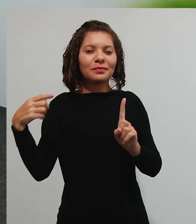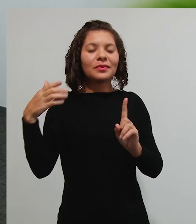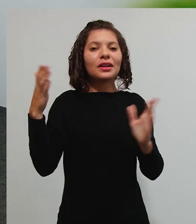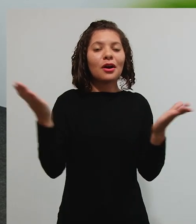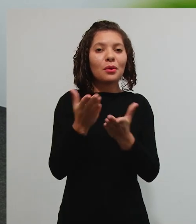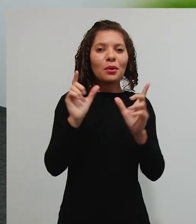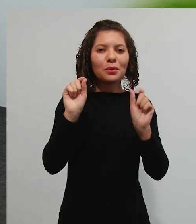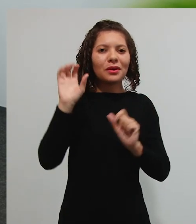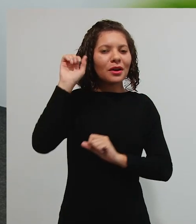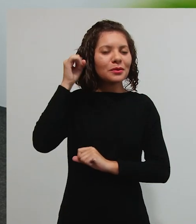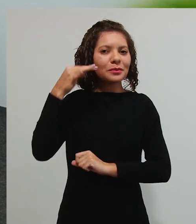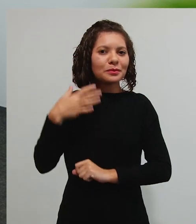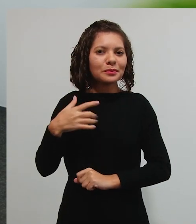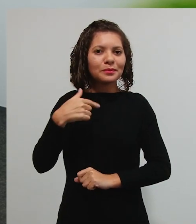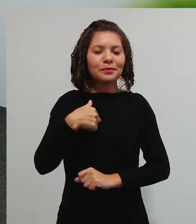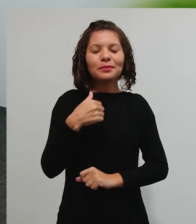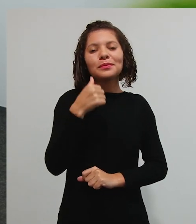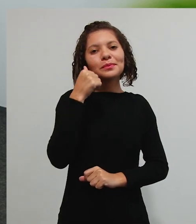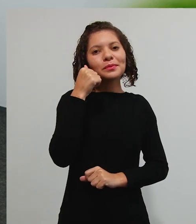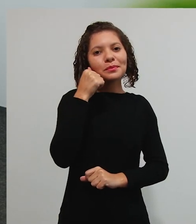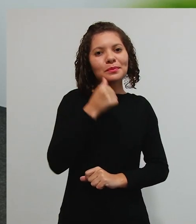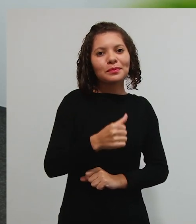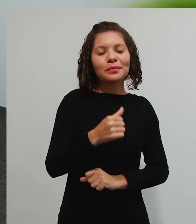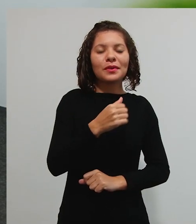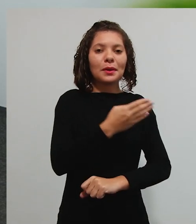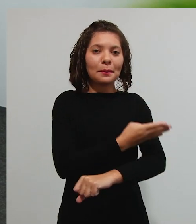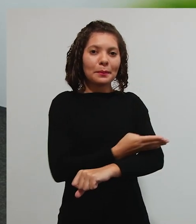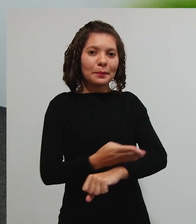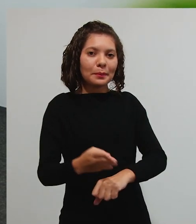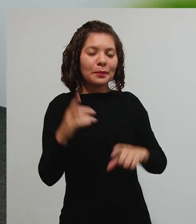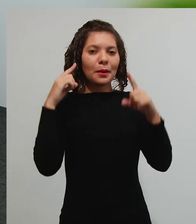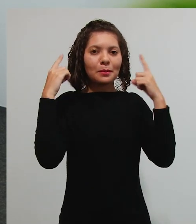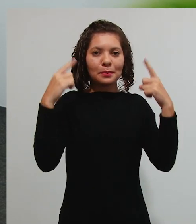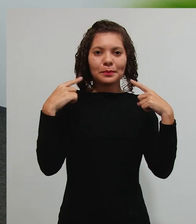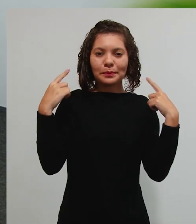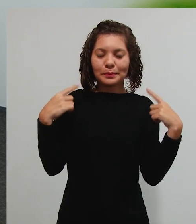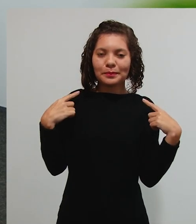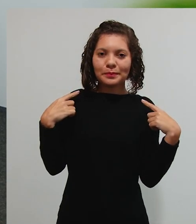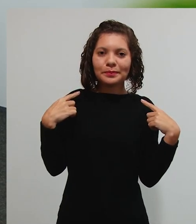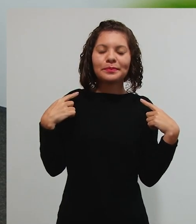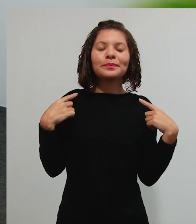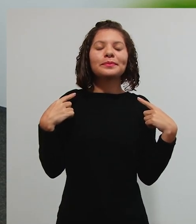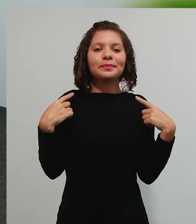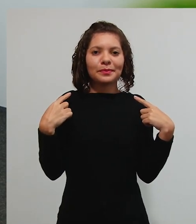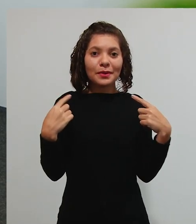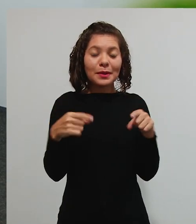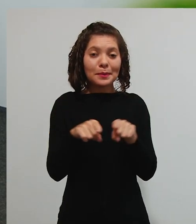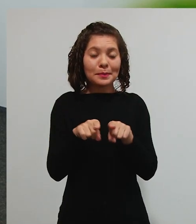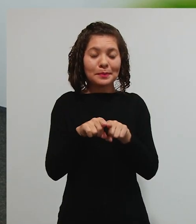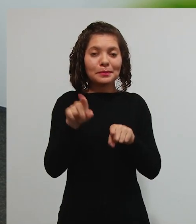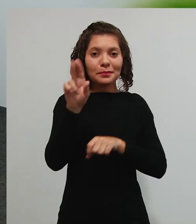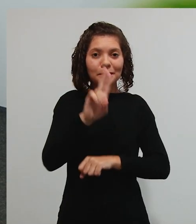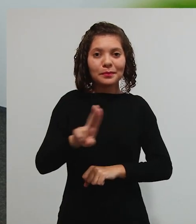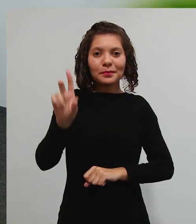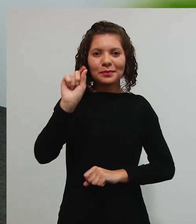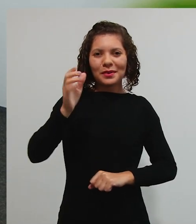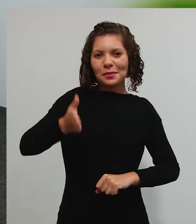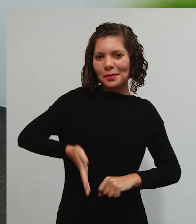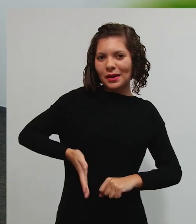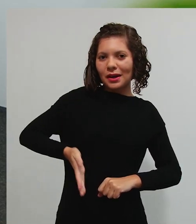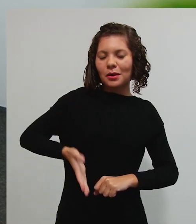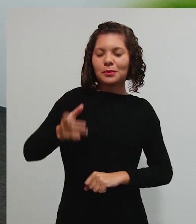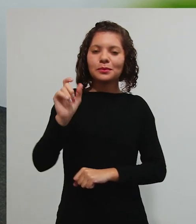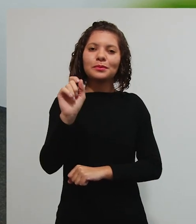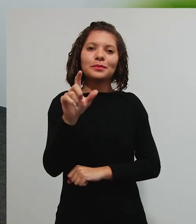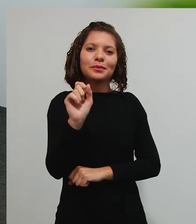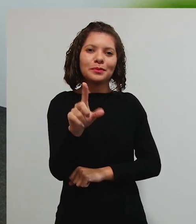minha audiodescrição. Eu sou uma mulher branca, cabelos encaracolados na altura do ombro, estou usando uma calça